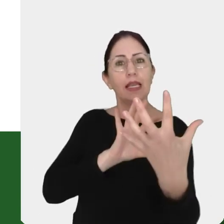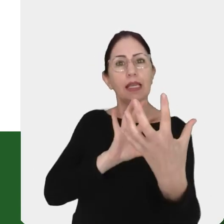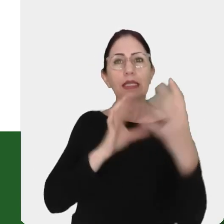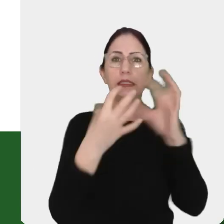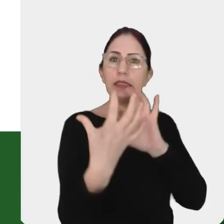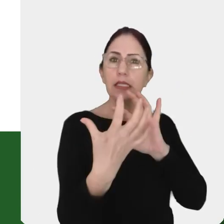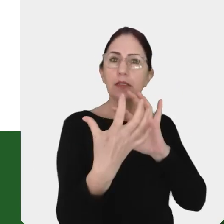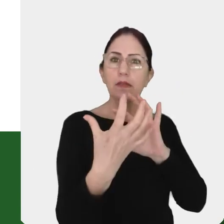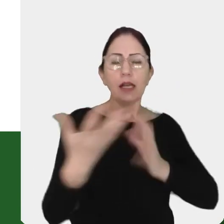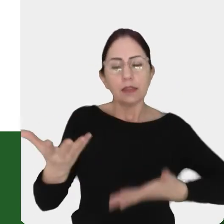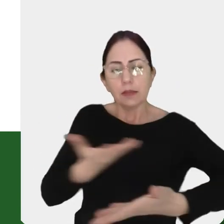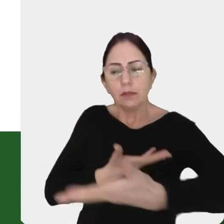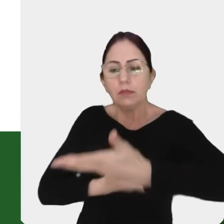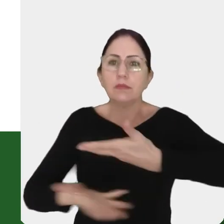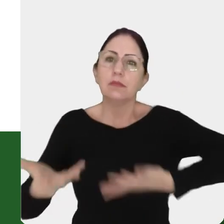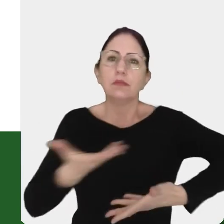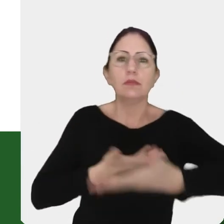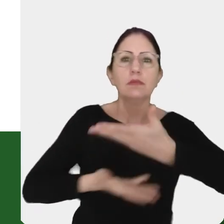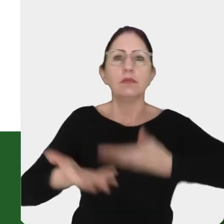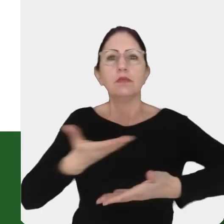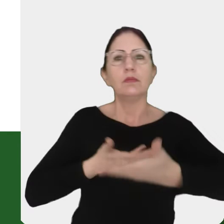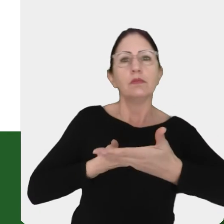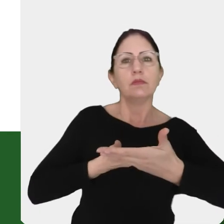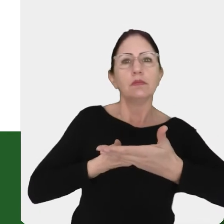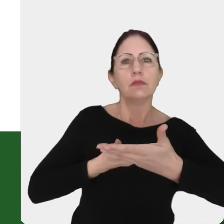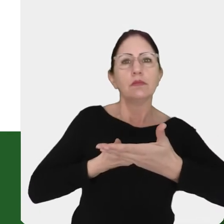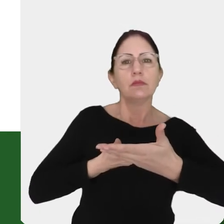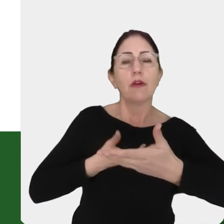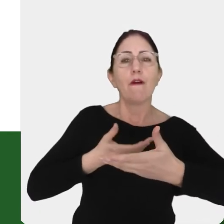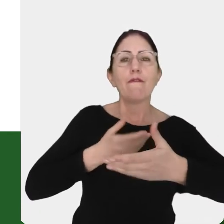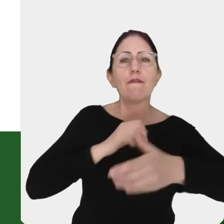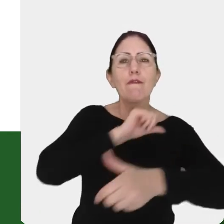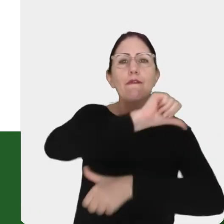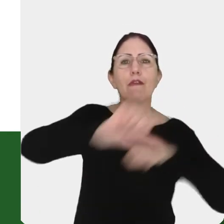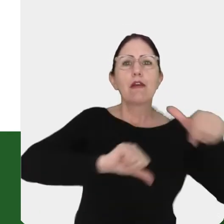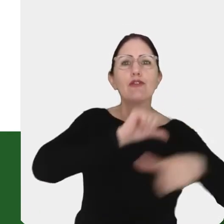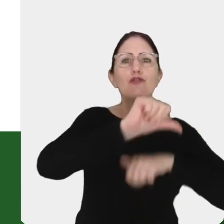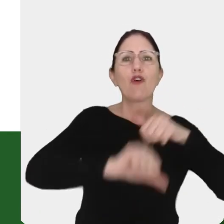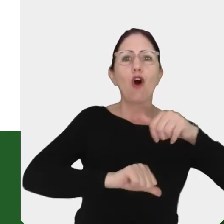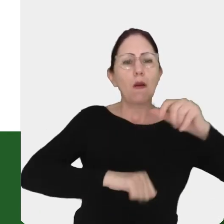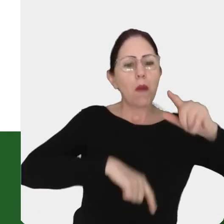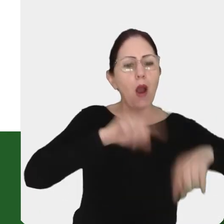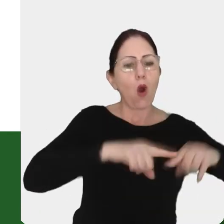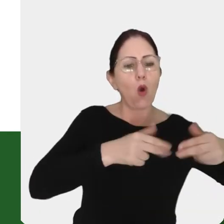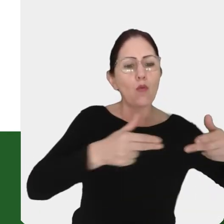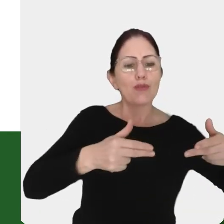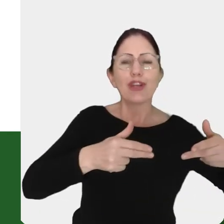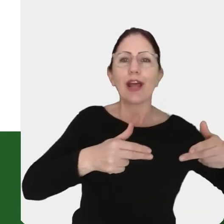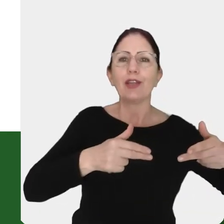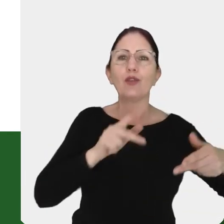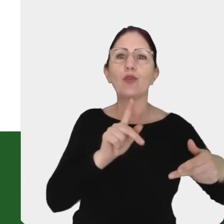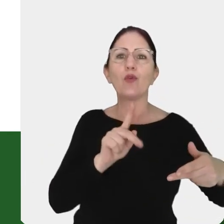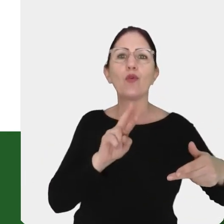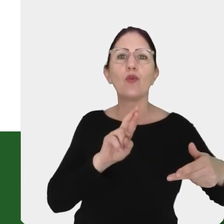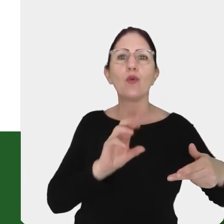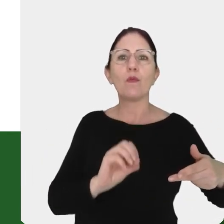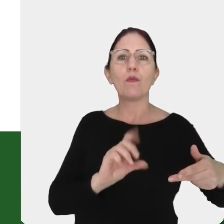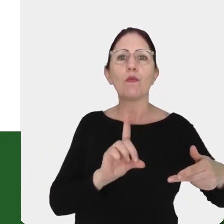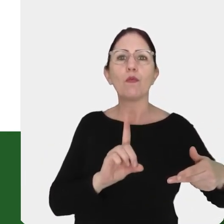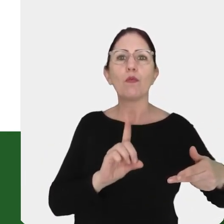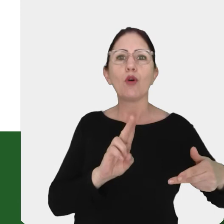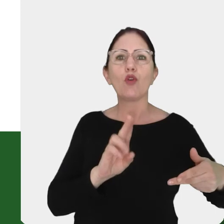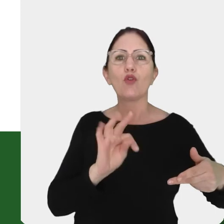Também, então, a interface como mediação é ela que transforma os objetos em produtos, né? Se não